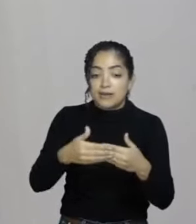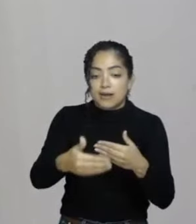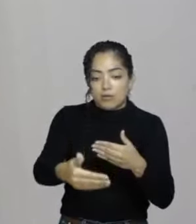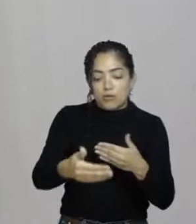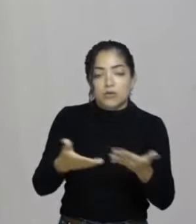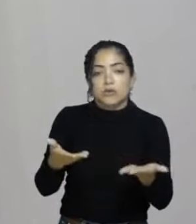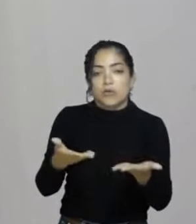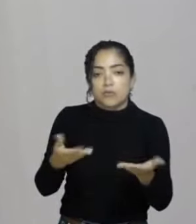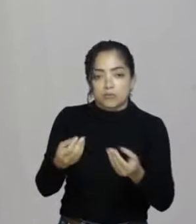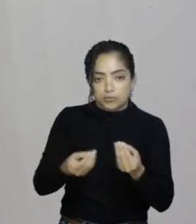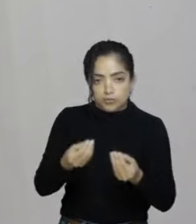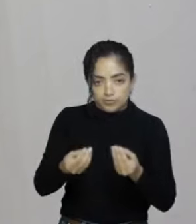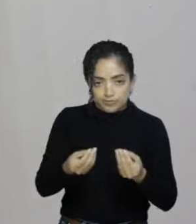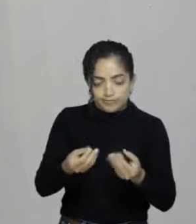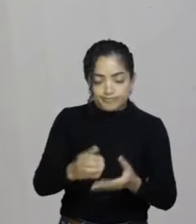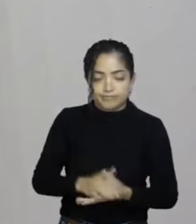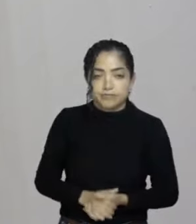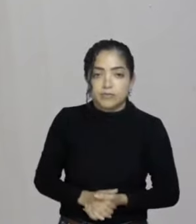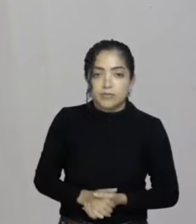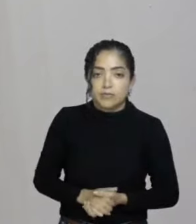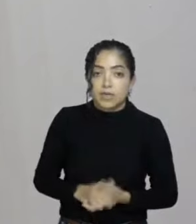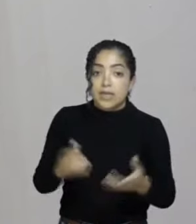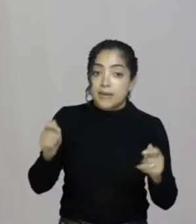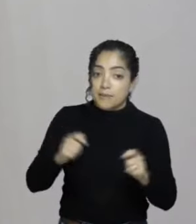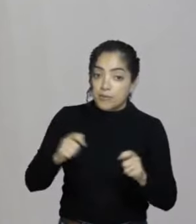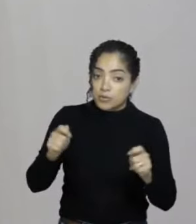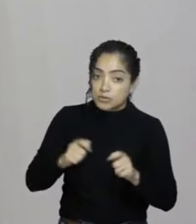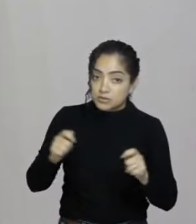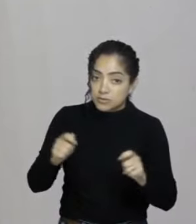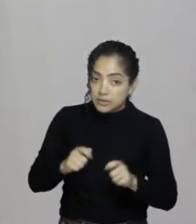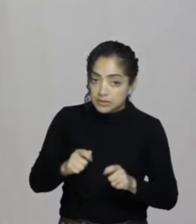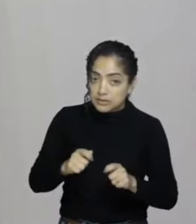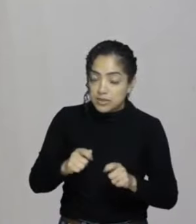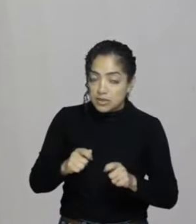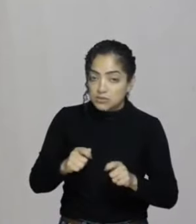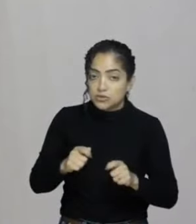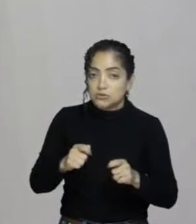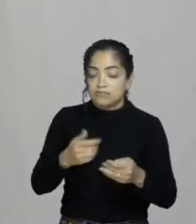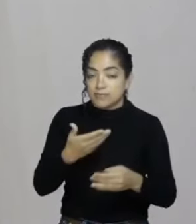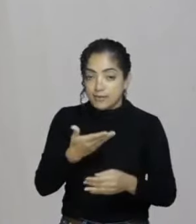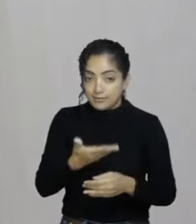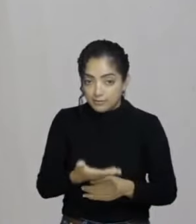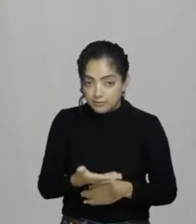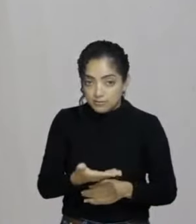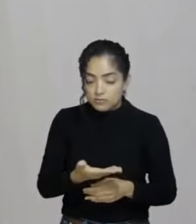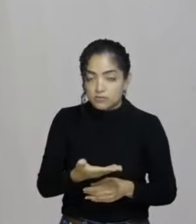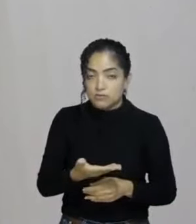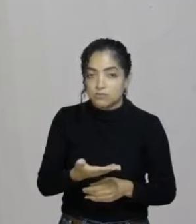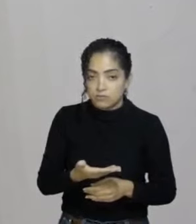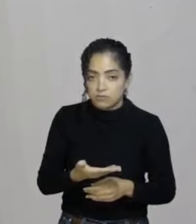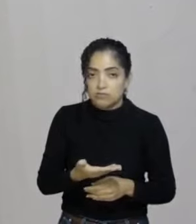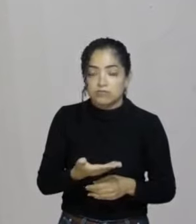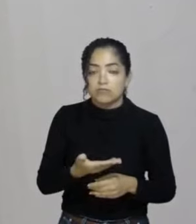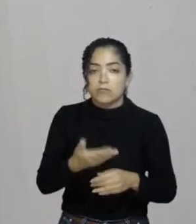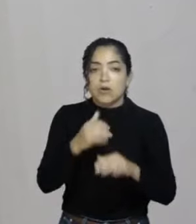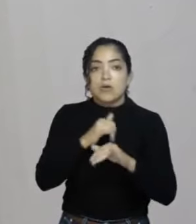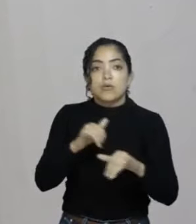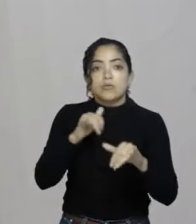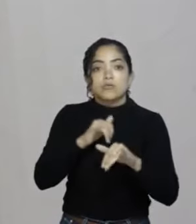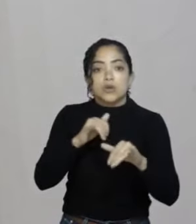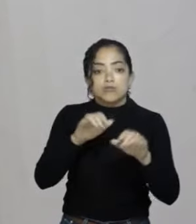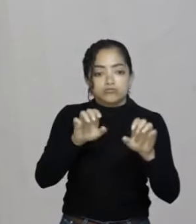é a possibilidade das dos Municípios acamparem as